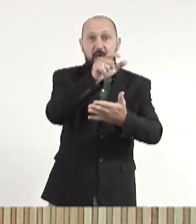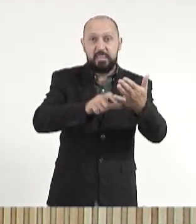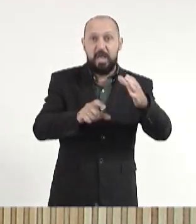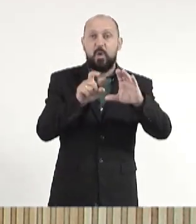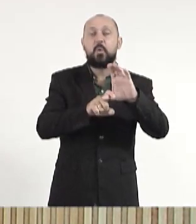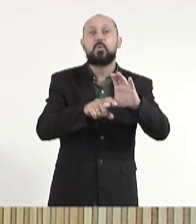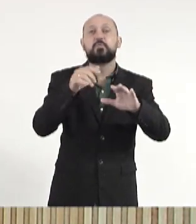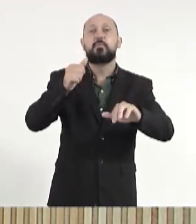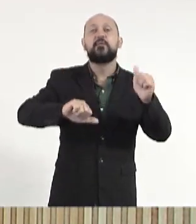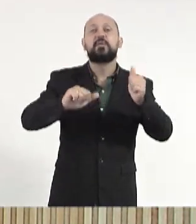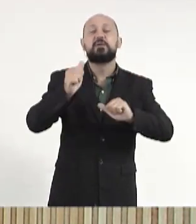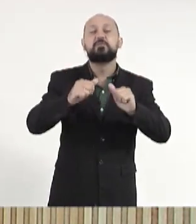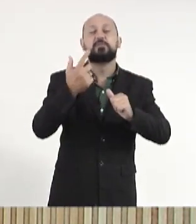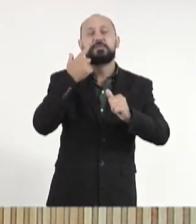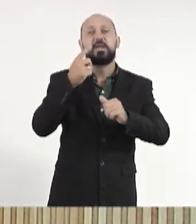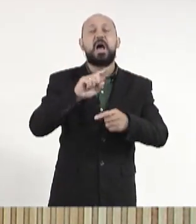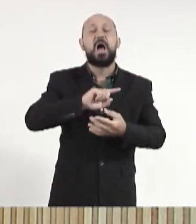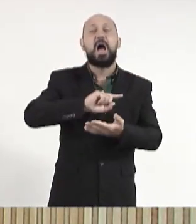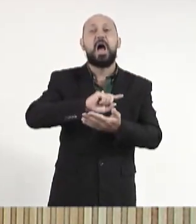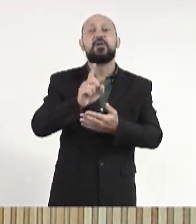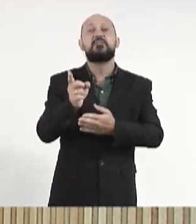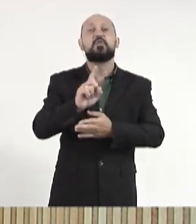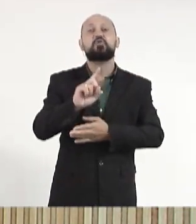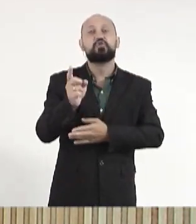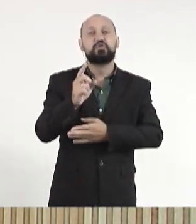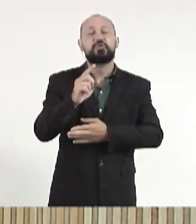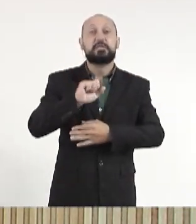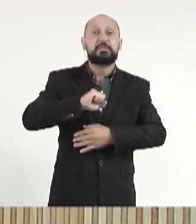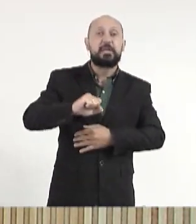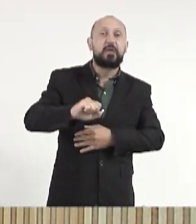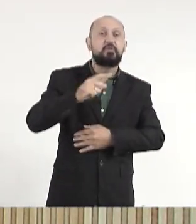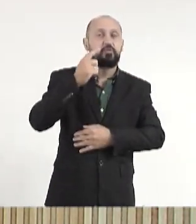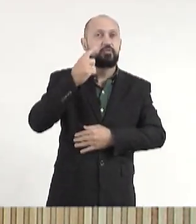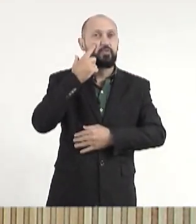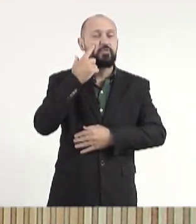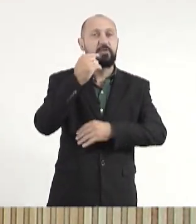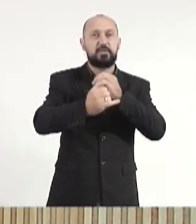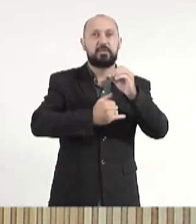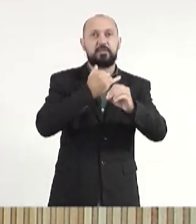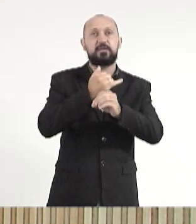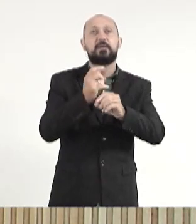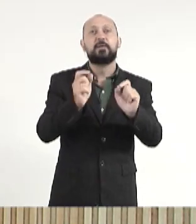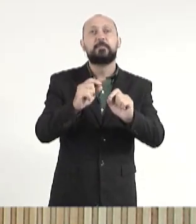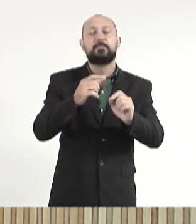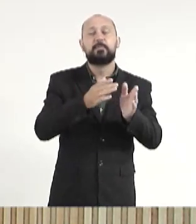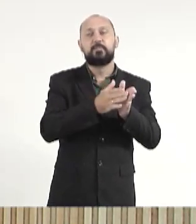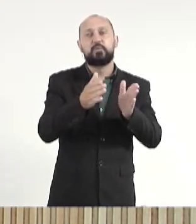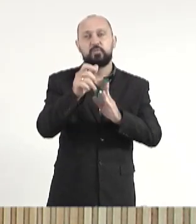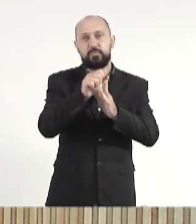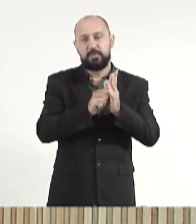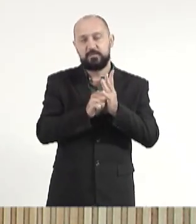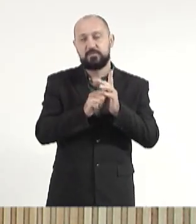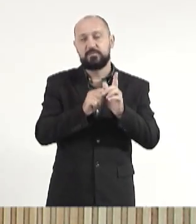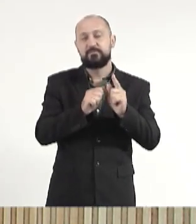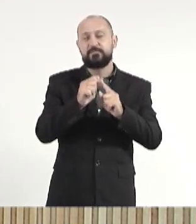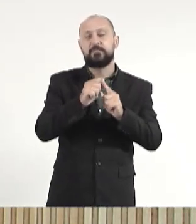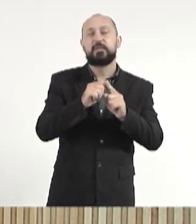são alcançados a curto, médio e longo prazo, e os resultados alcançados podem ser mantidos por toda a vida, de acordo com